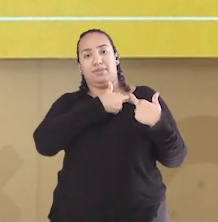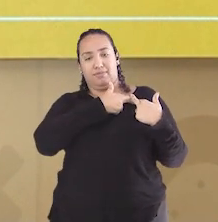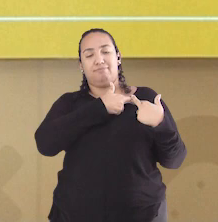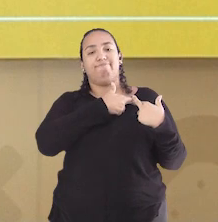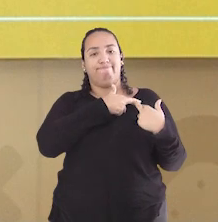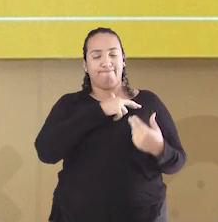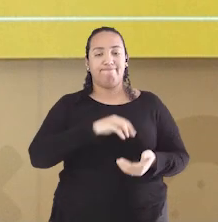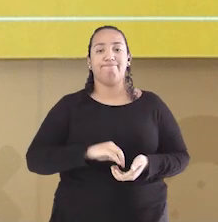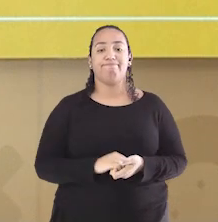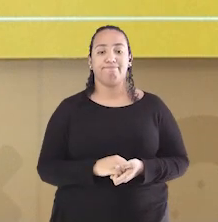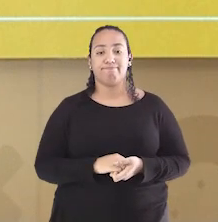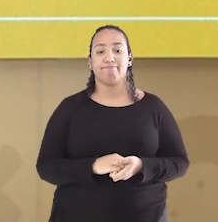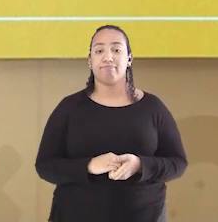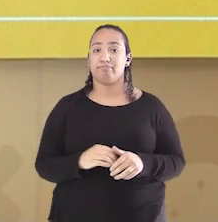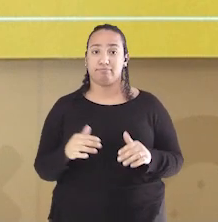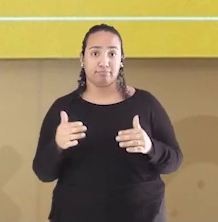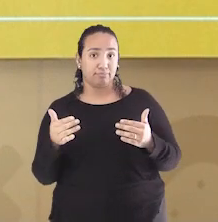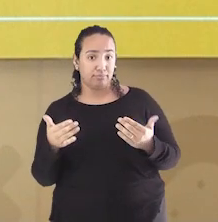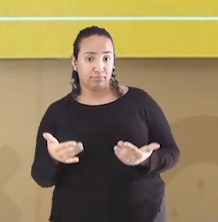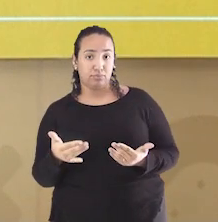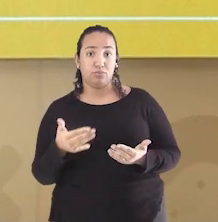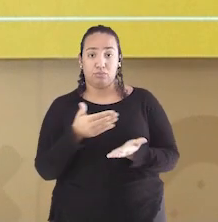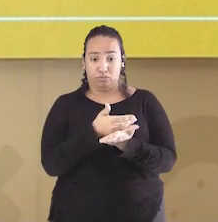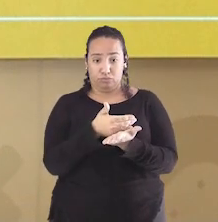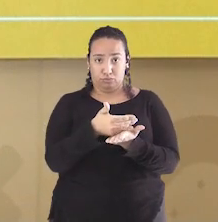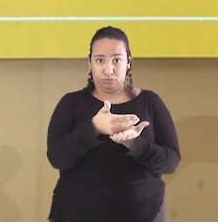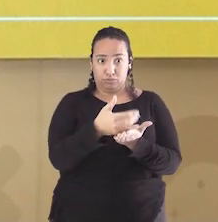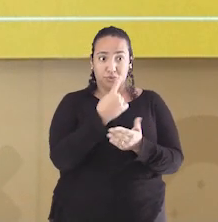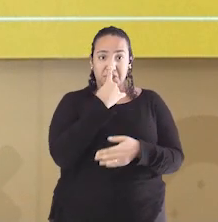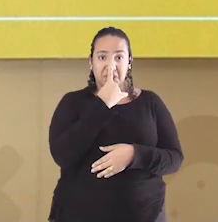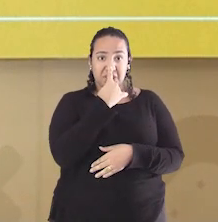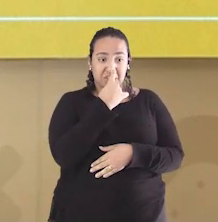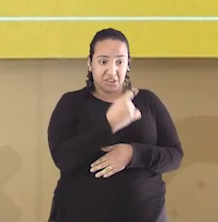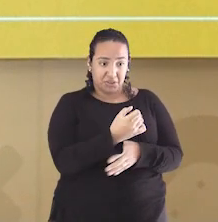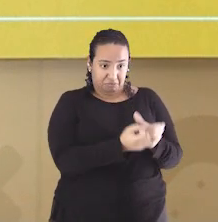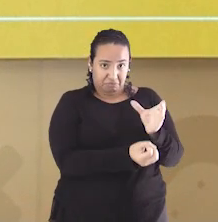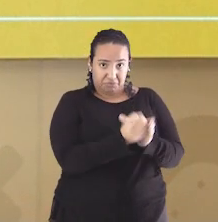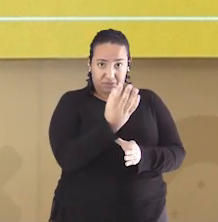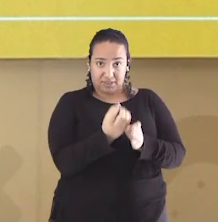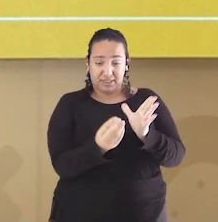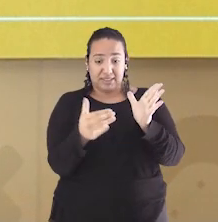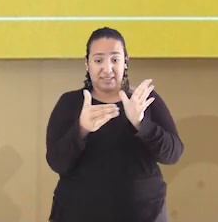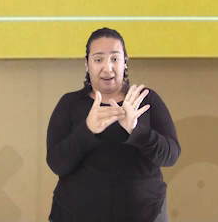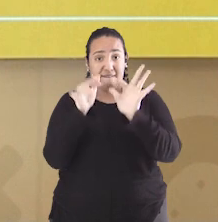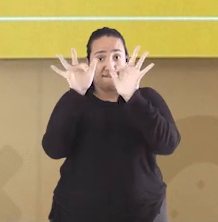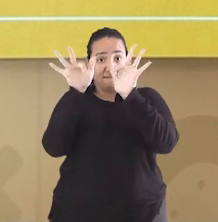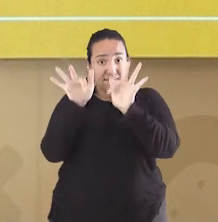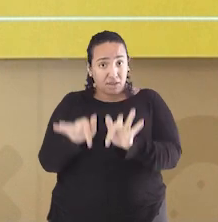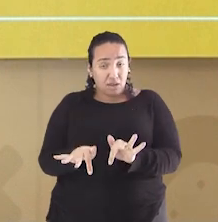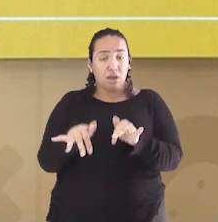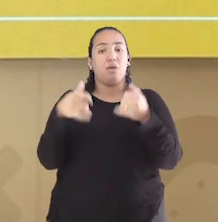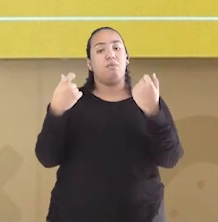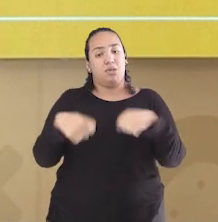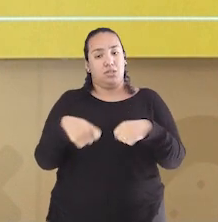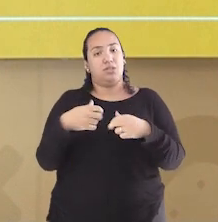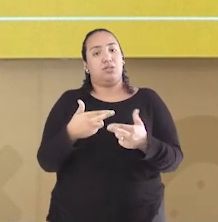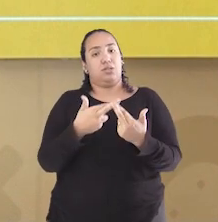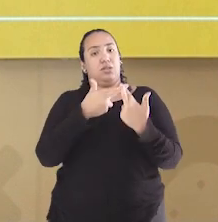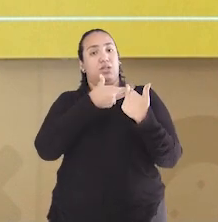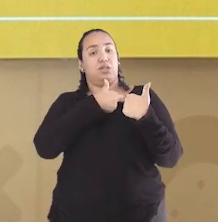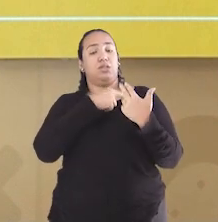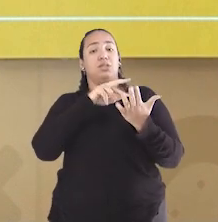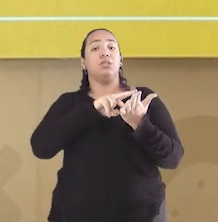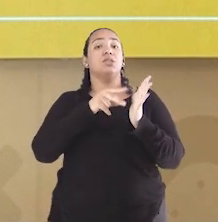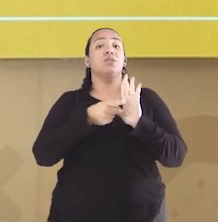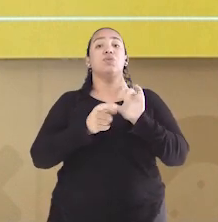que produzimos. Desde o início, quando produzimos, até o descarte final, com responsabilidade. Isso é